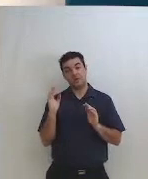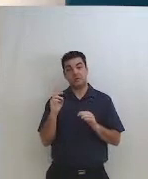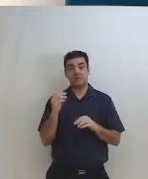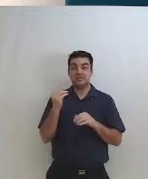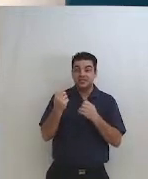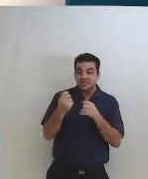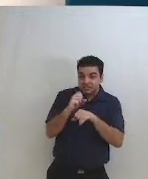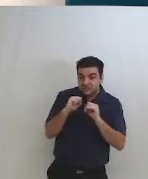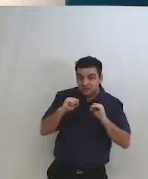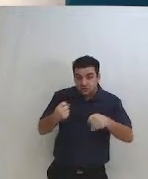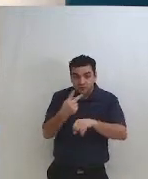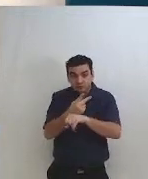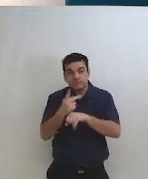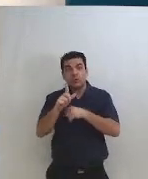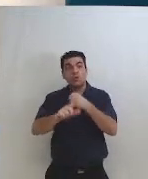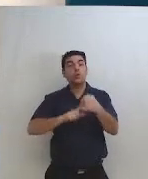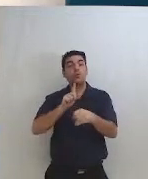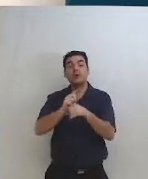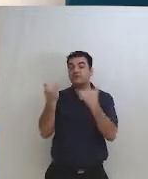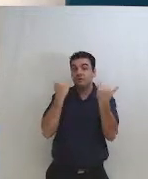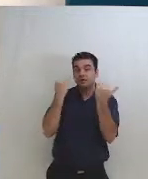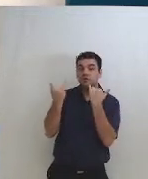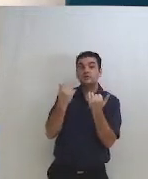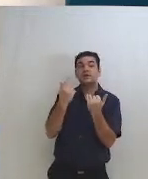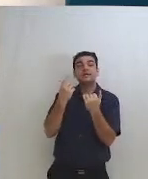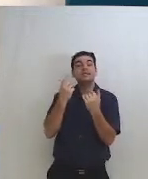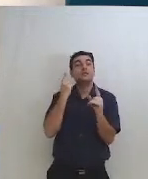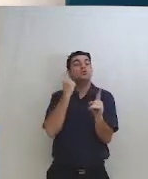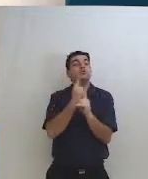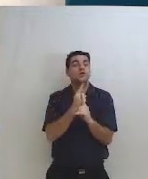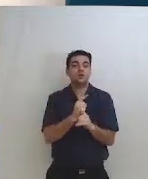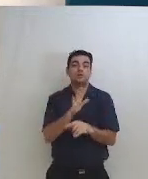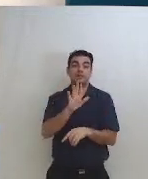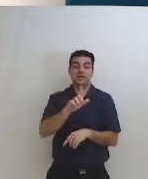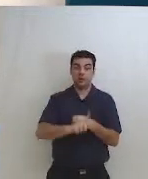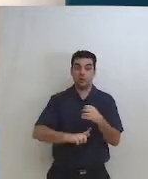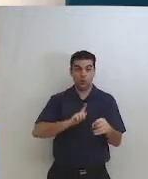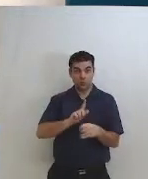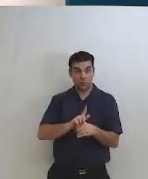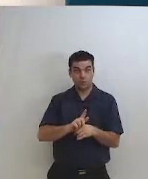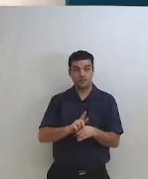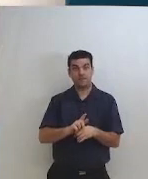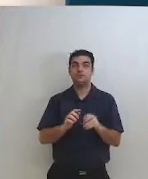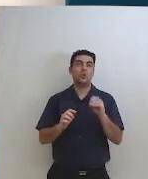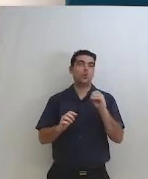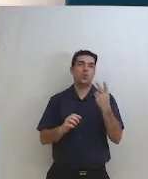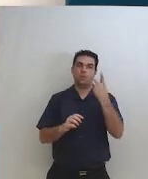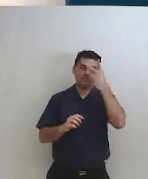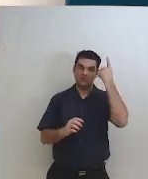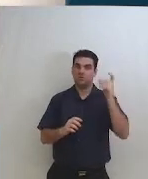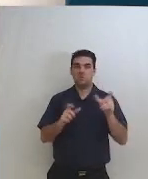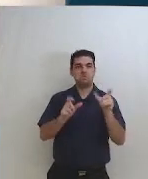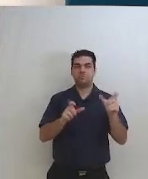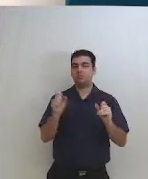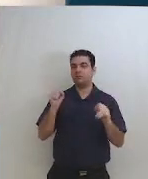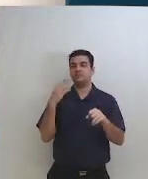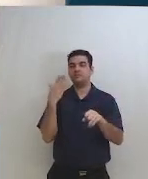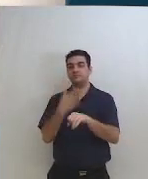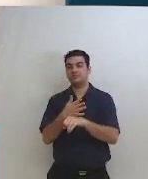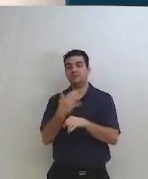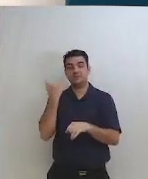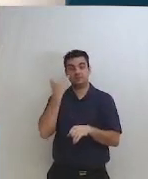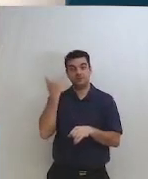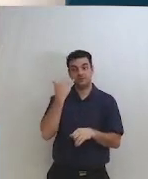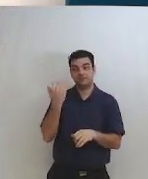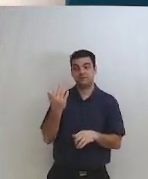Google informações que não só a Google, mas qualquer pessoa pode ter acesso a esses dados com uma